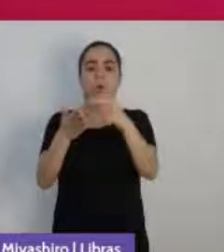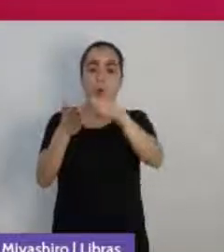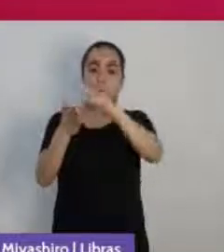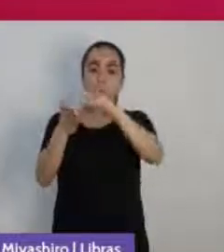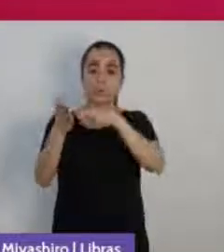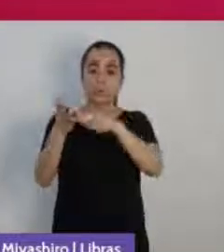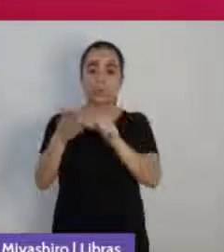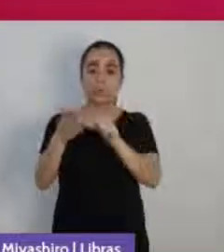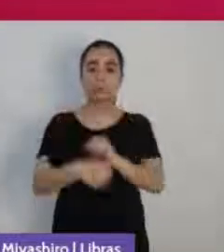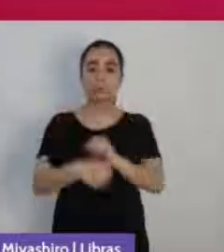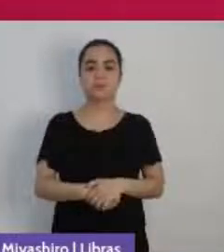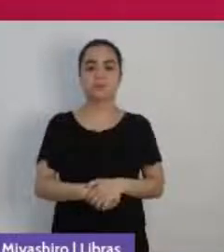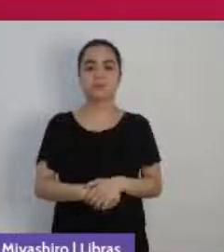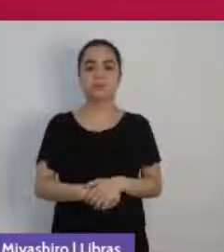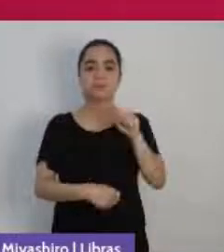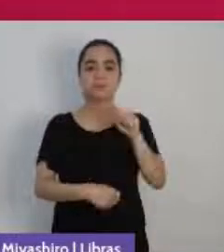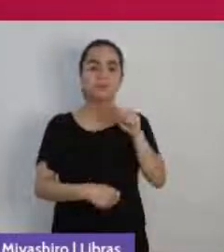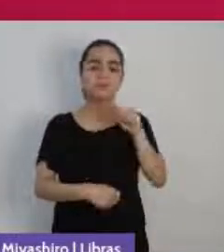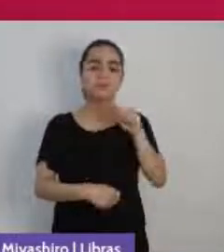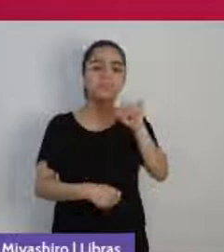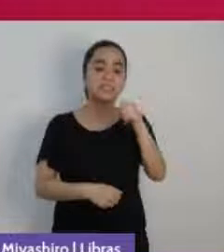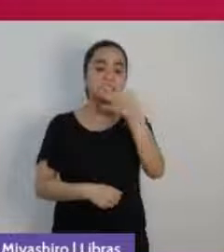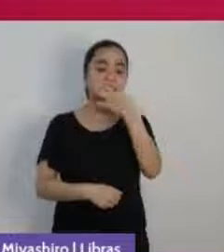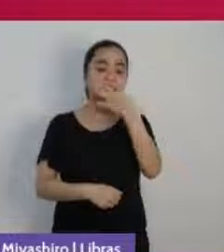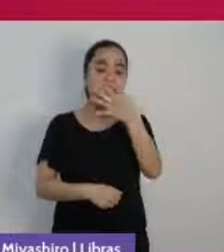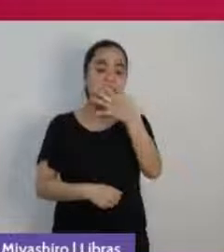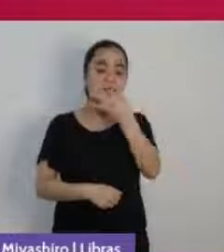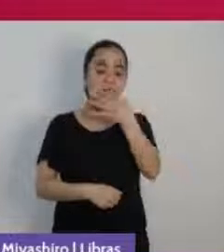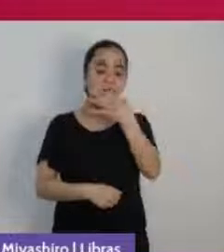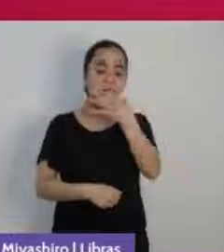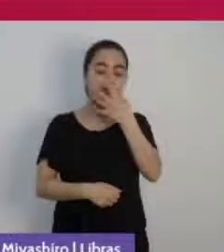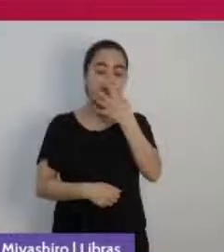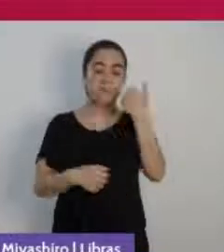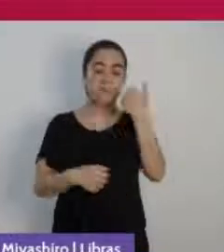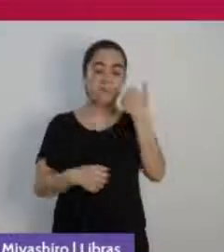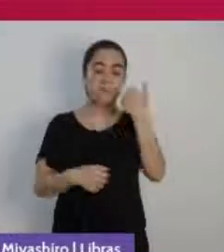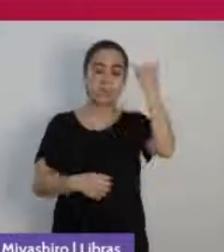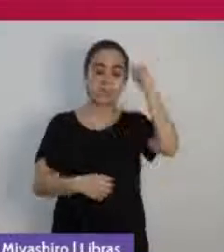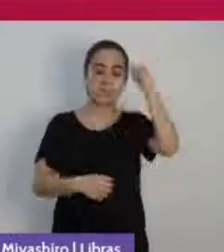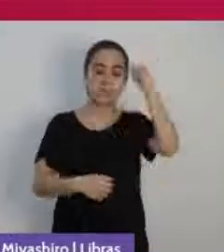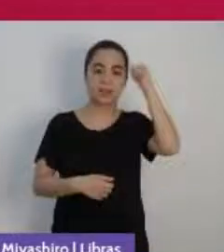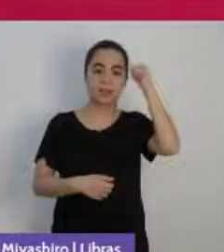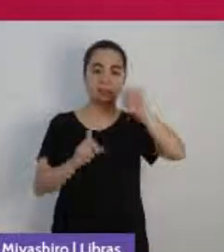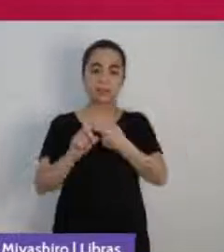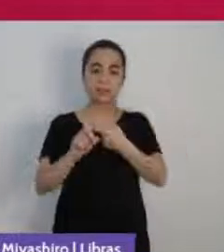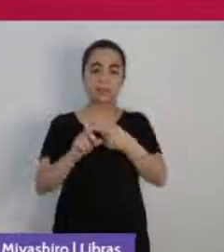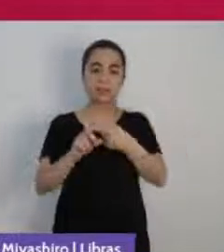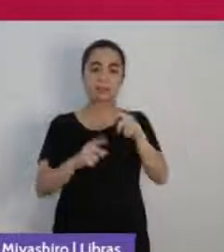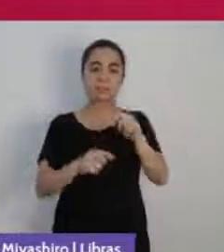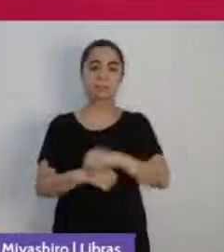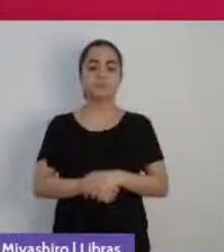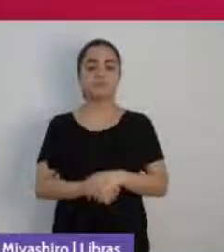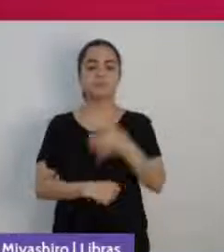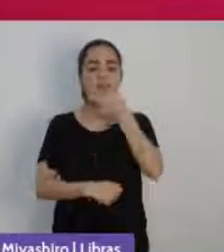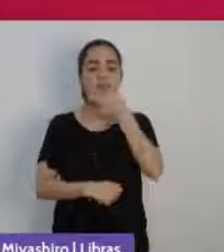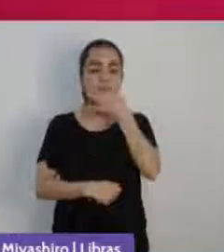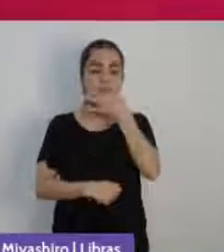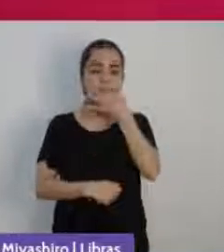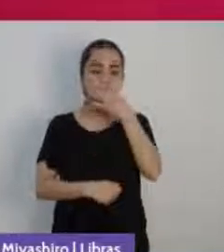se paciente faz uso de hormônios, terapia de reposição hormonal ou pílula anticoncepcional, porque